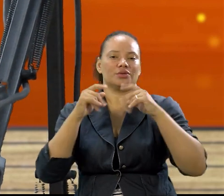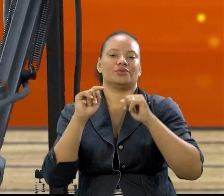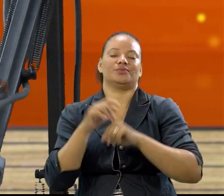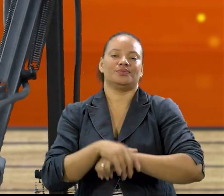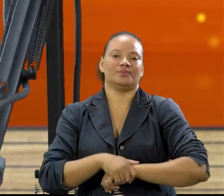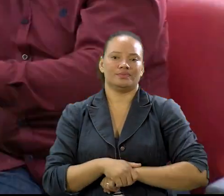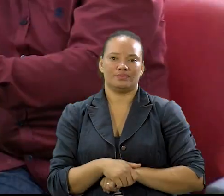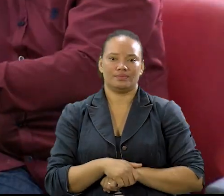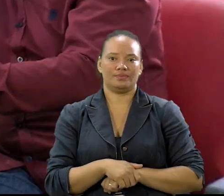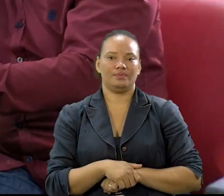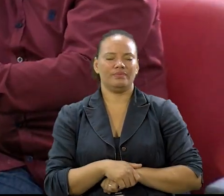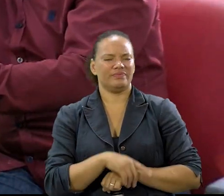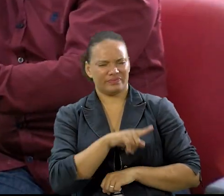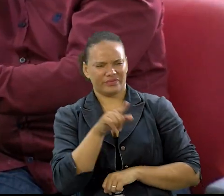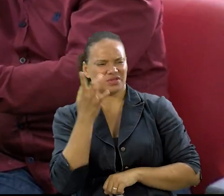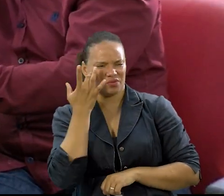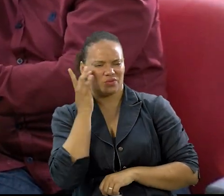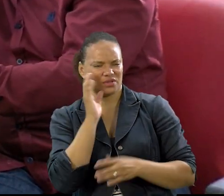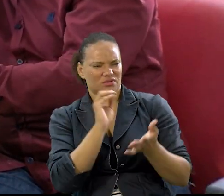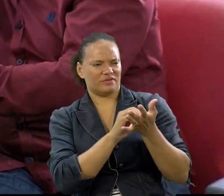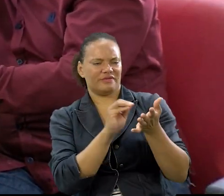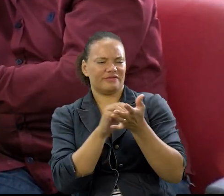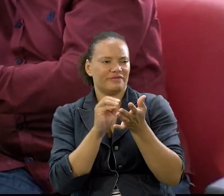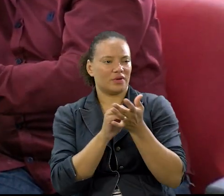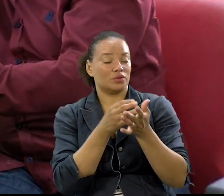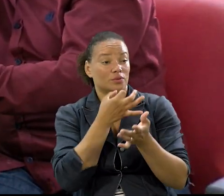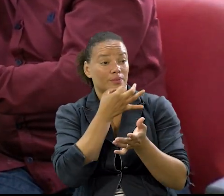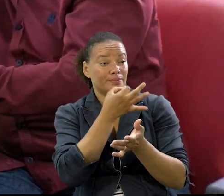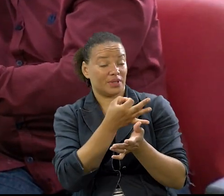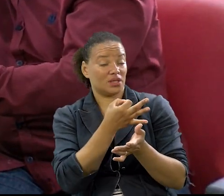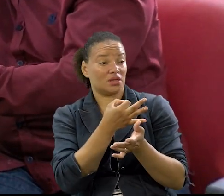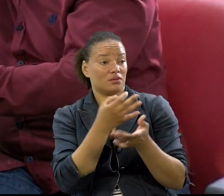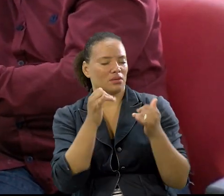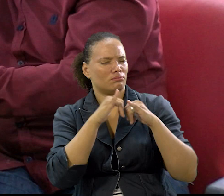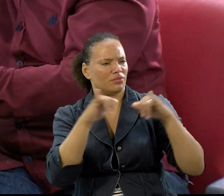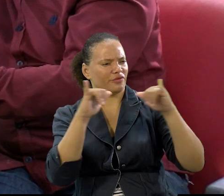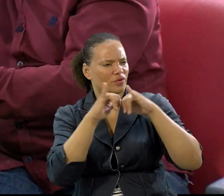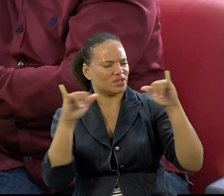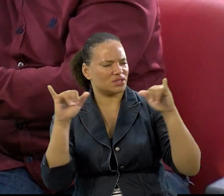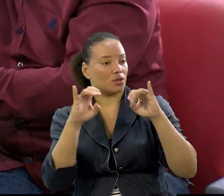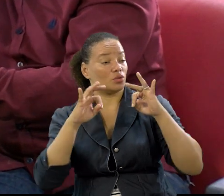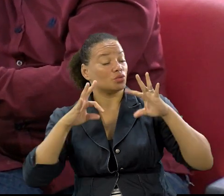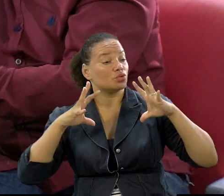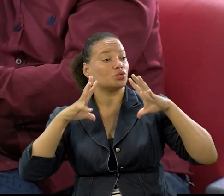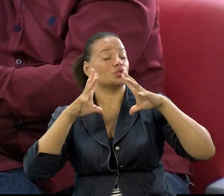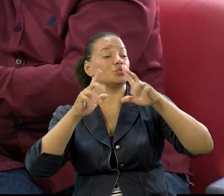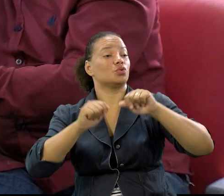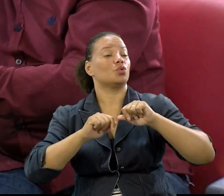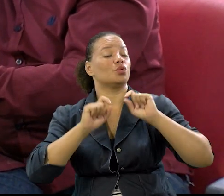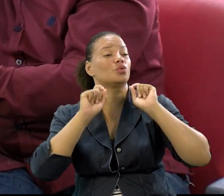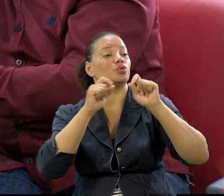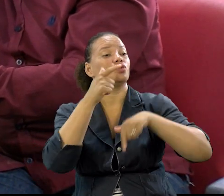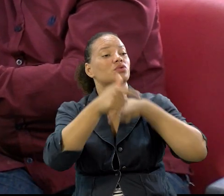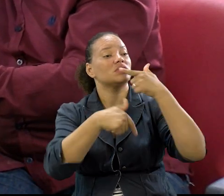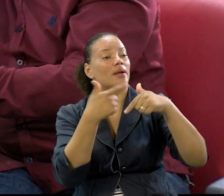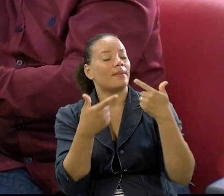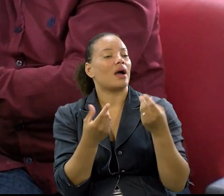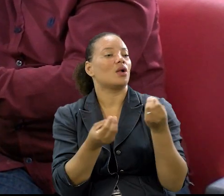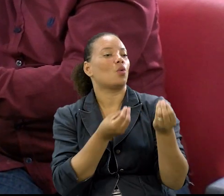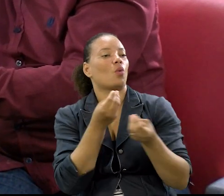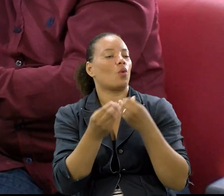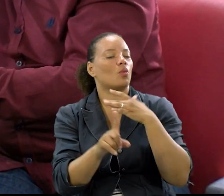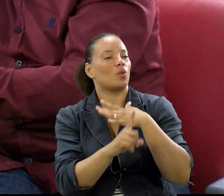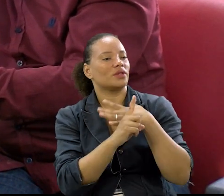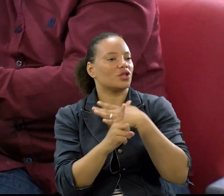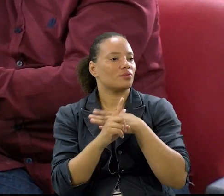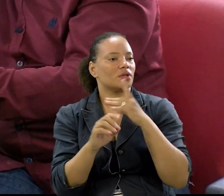Ô você não acha que falta a a sugestão que falta divulgação e de de como é